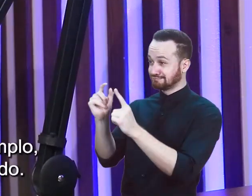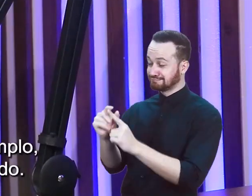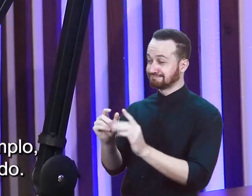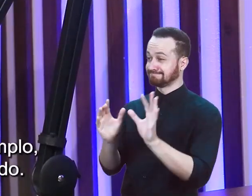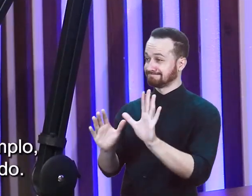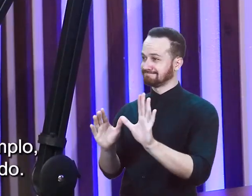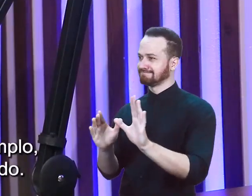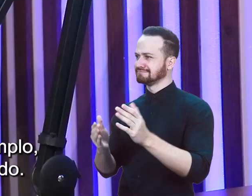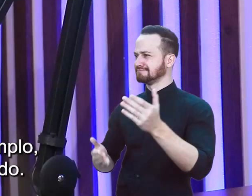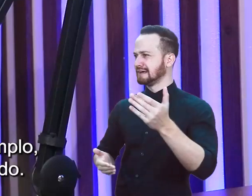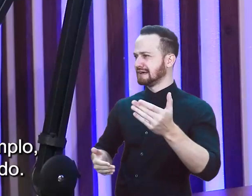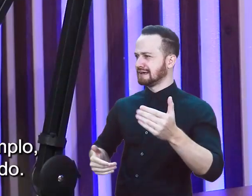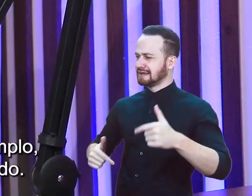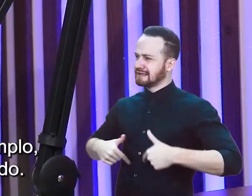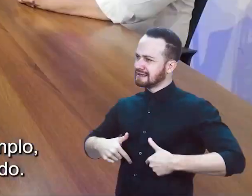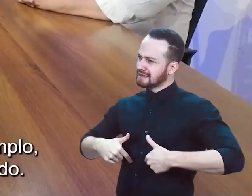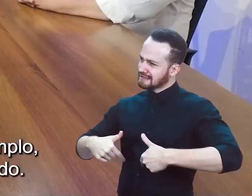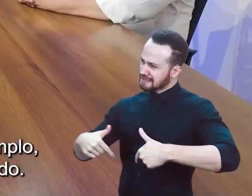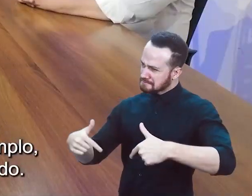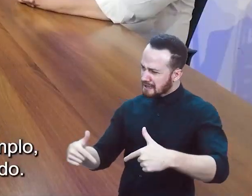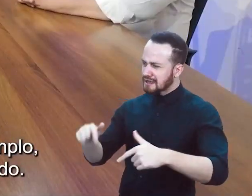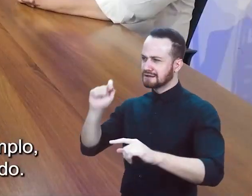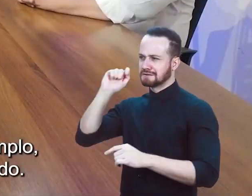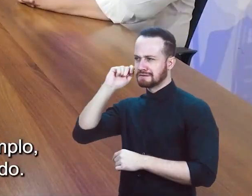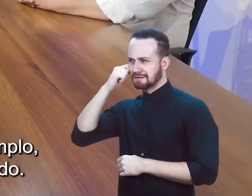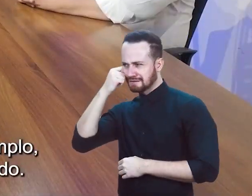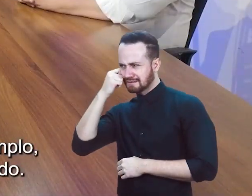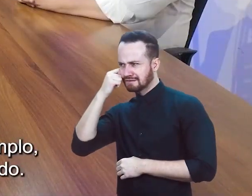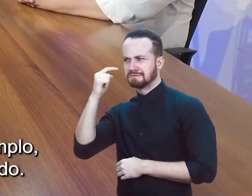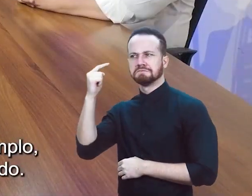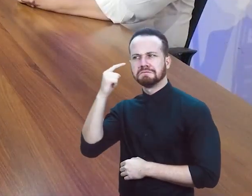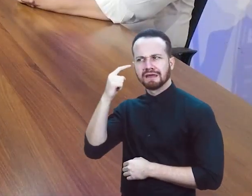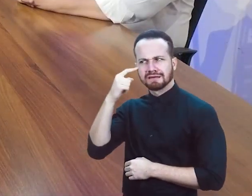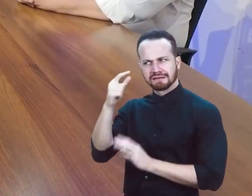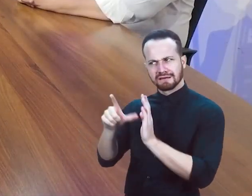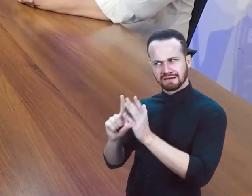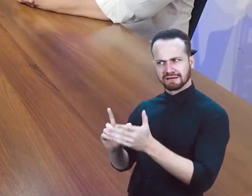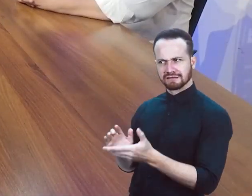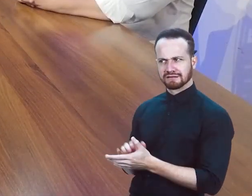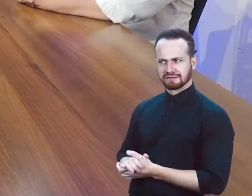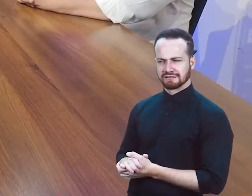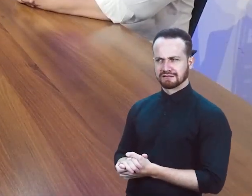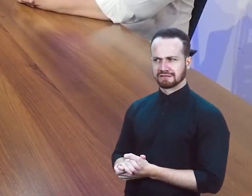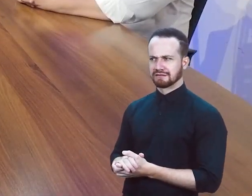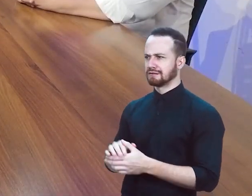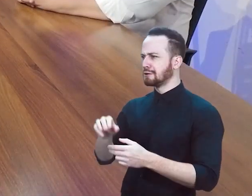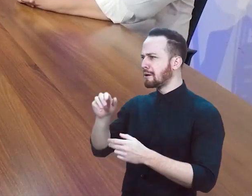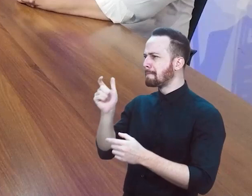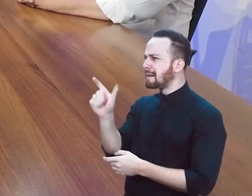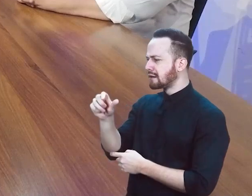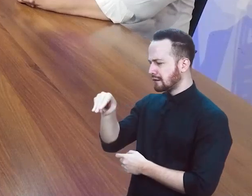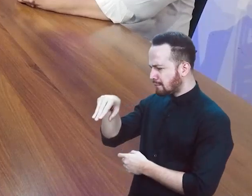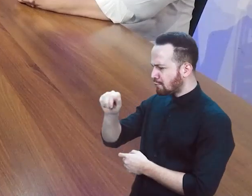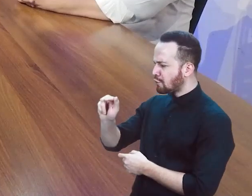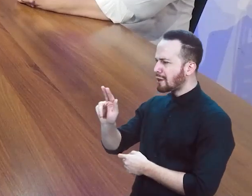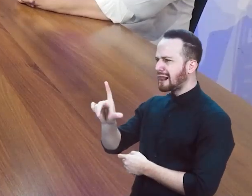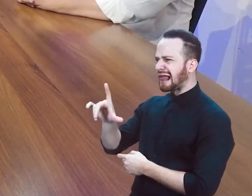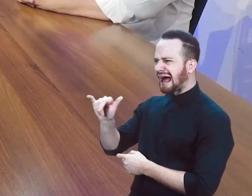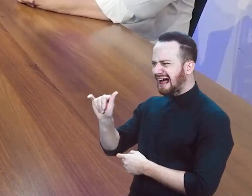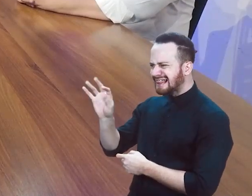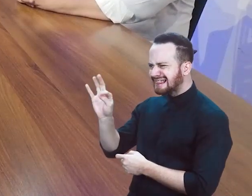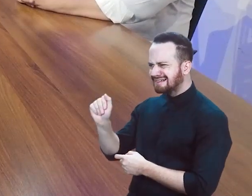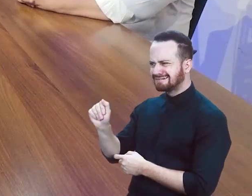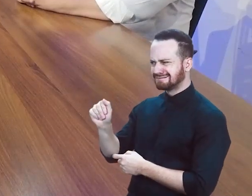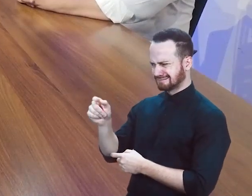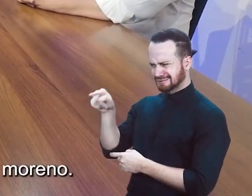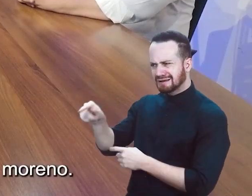como serviço de preto, por exemplo, pense no que você está falando. Mulata, né? Mulata, que é a mula, né?